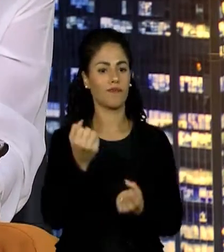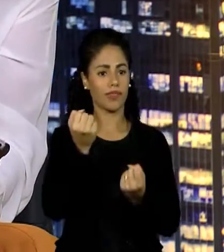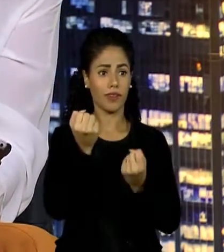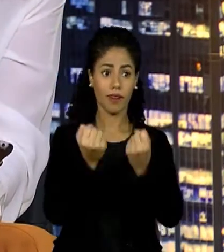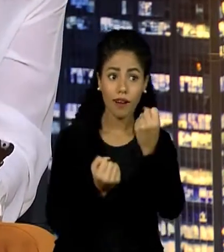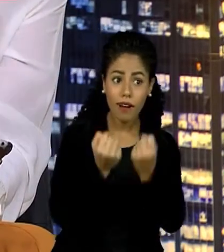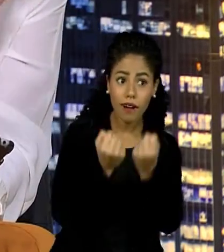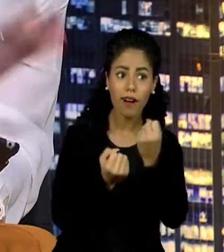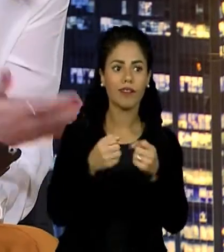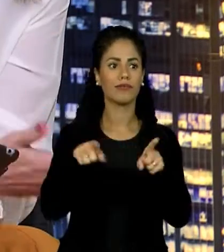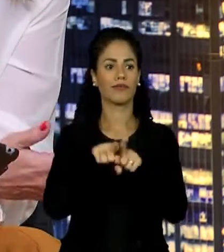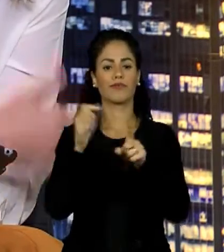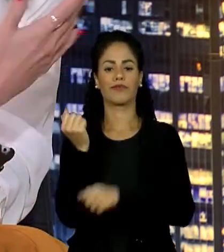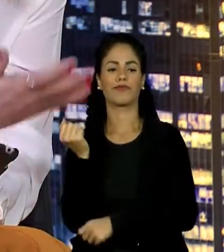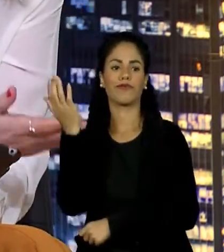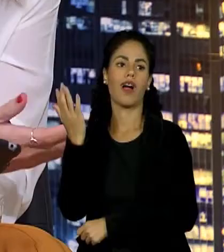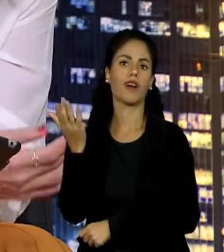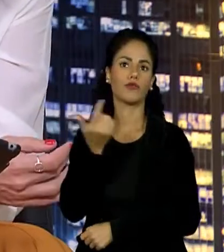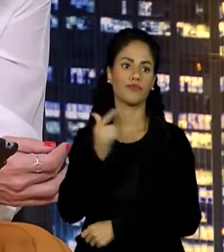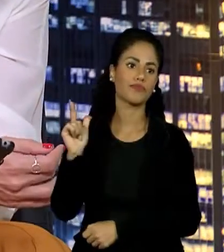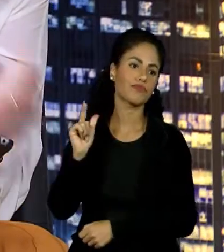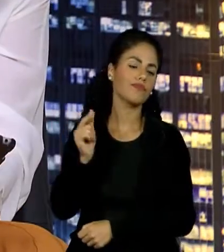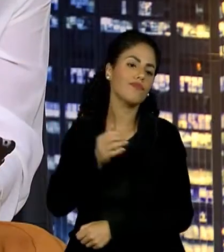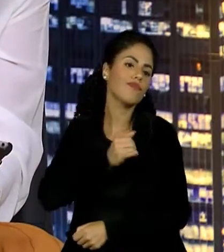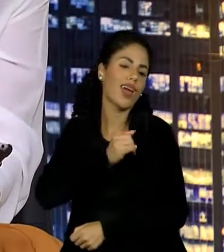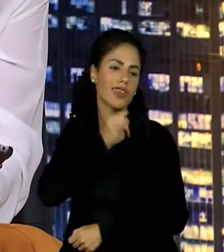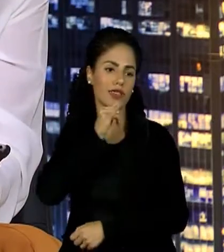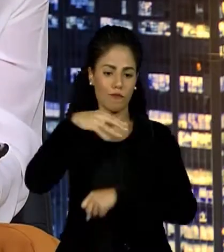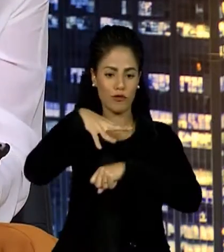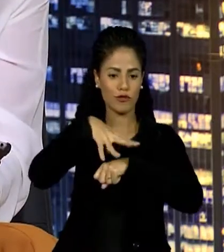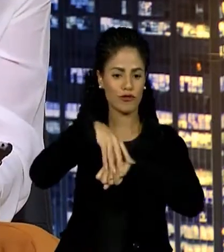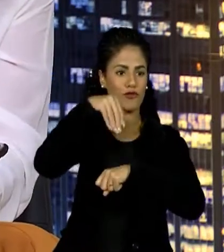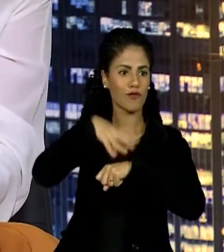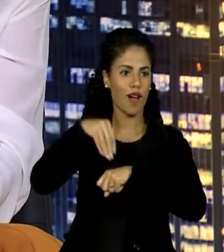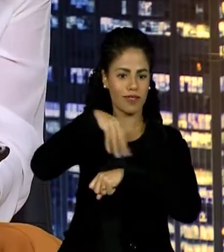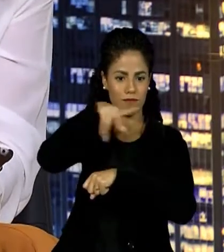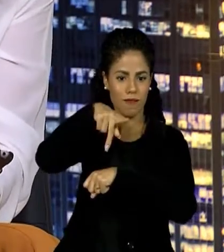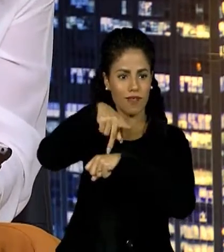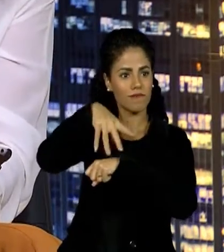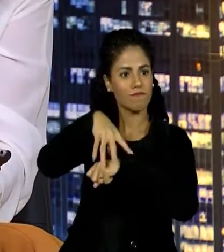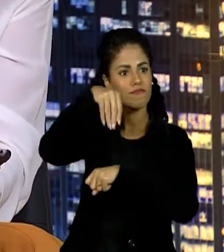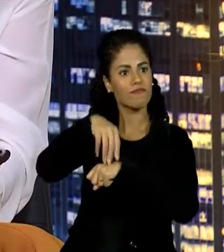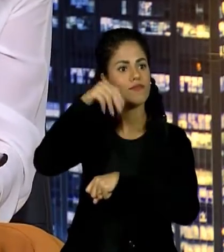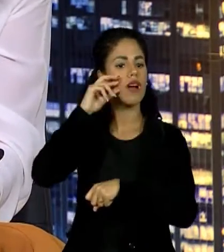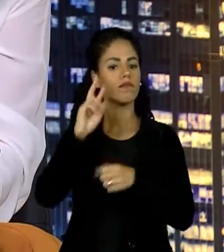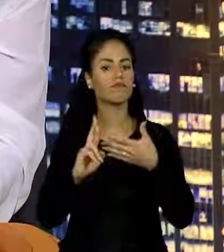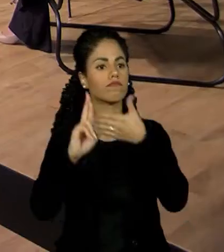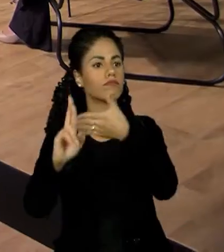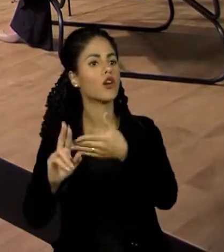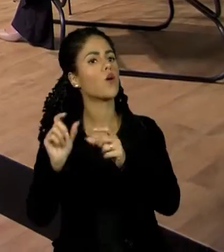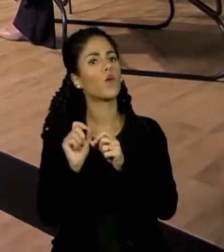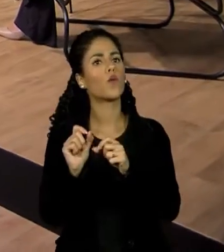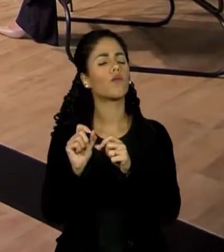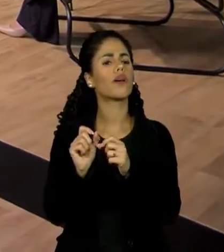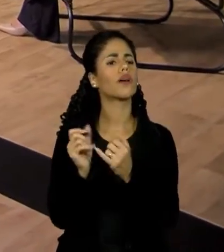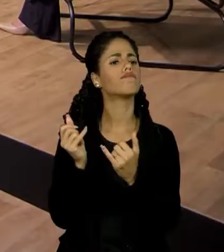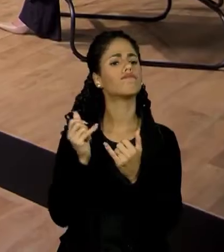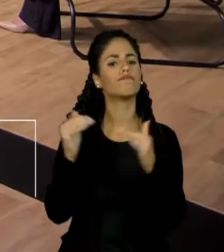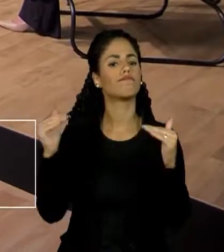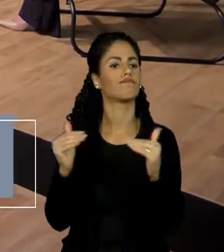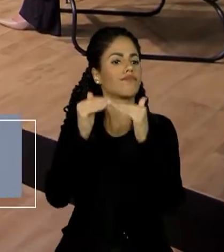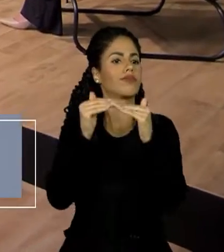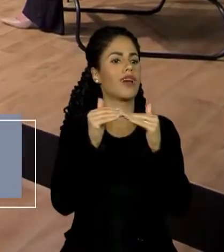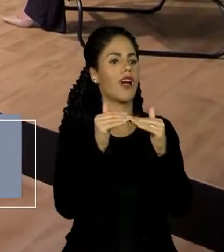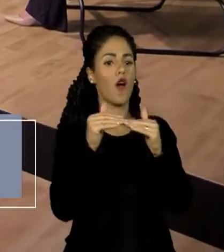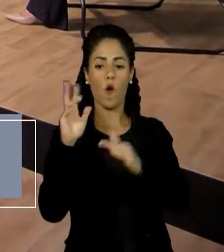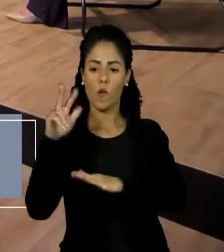países como os países nórdicos, por exemplo, na Suécia, isso não existe, né? O representante do povo vive mais parecido como o povo.